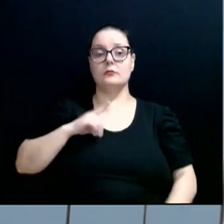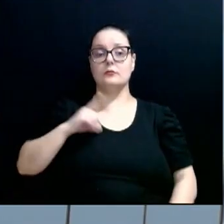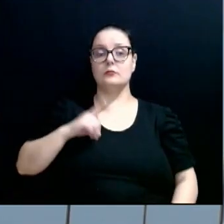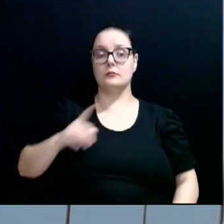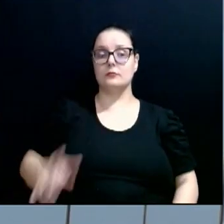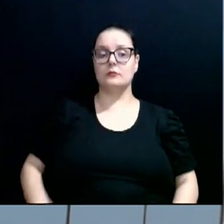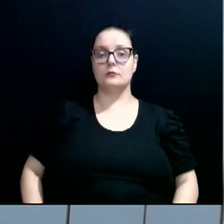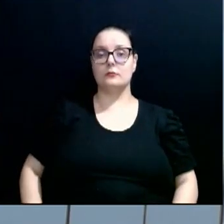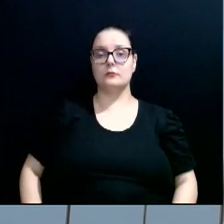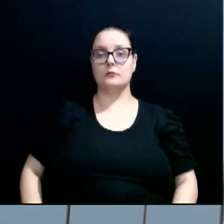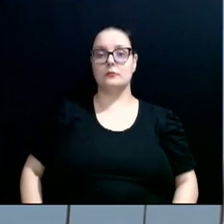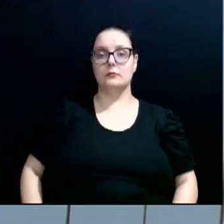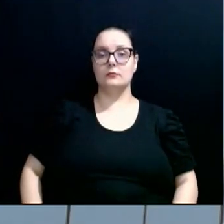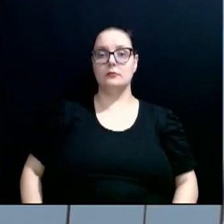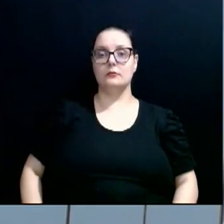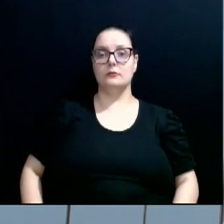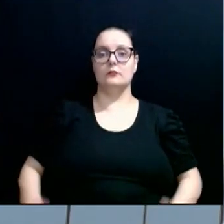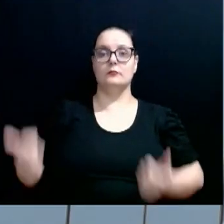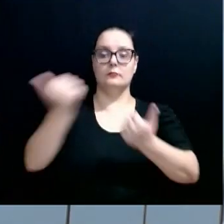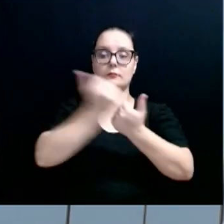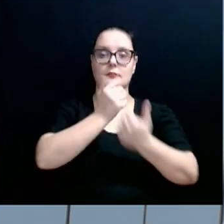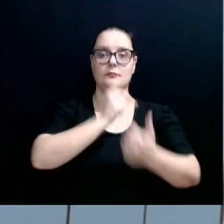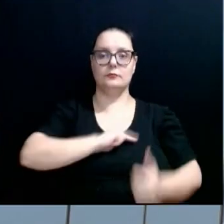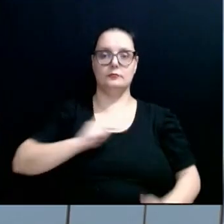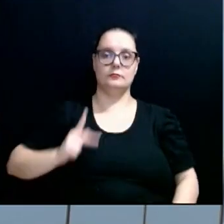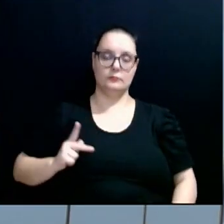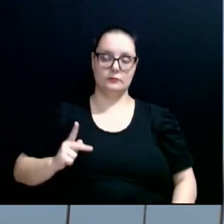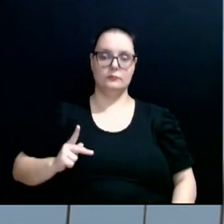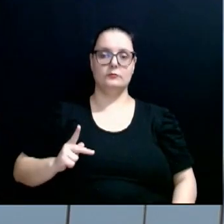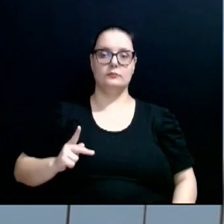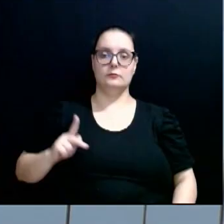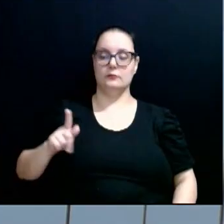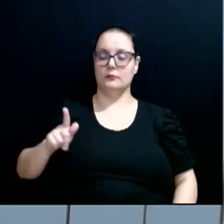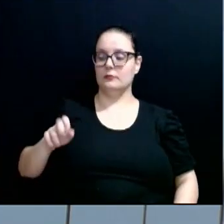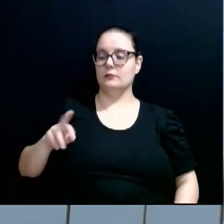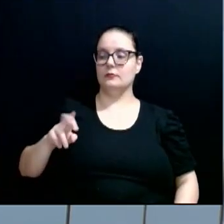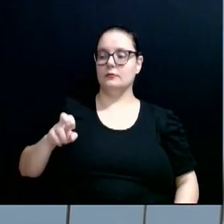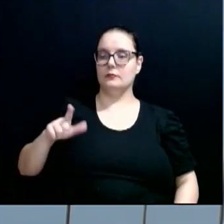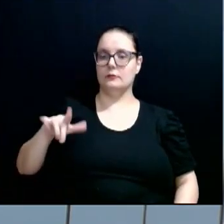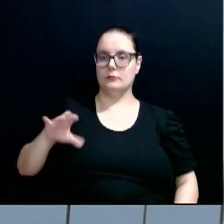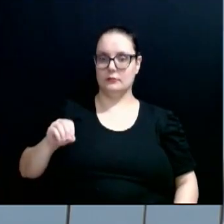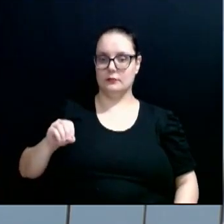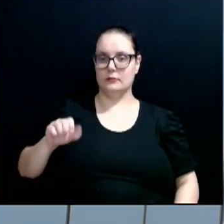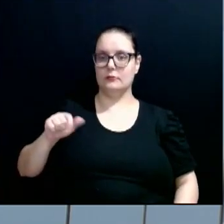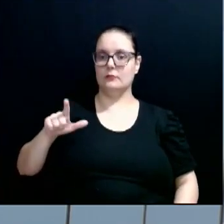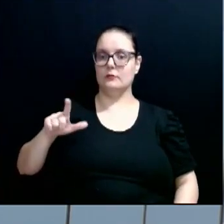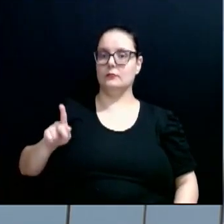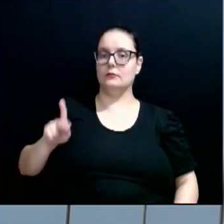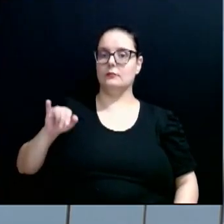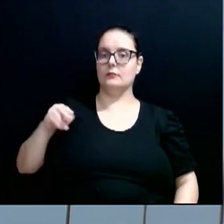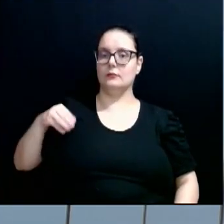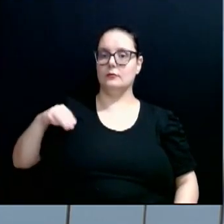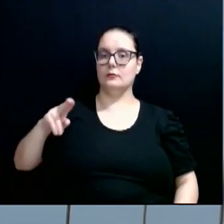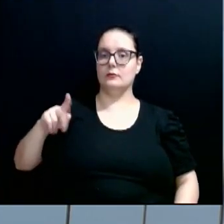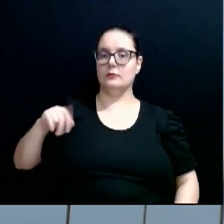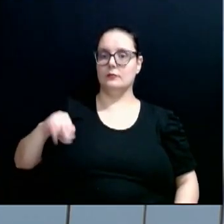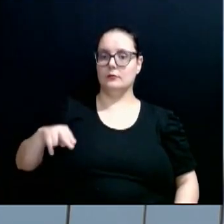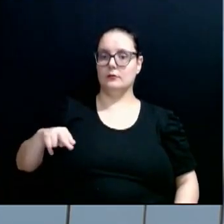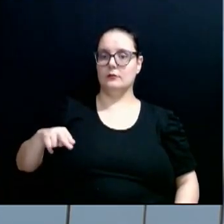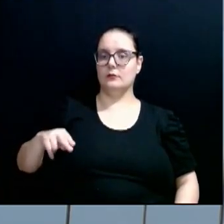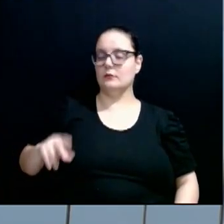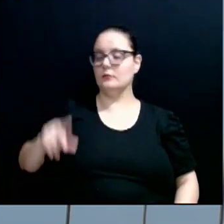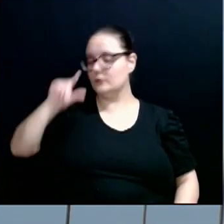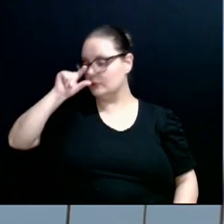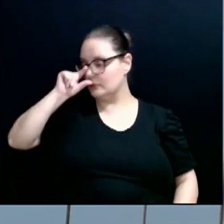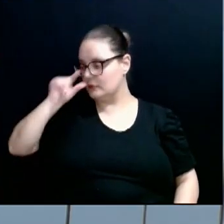nosso vice-presidente da República, o Geraldo Alckmin, e ali naquele momento ele queria trazer os números